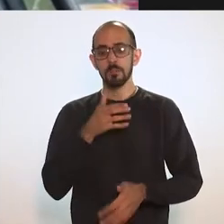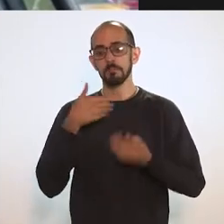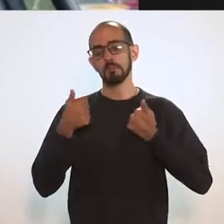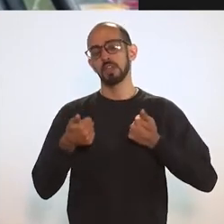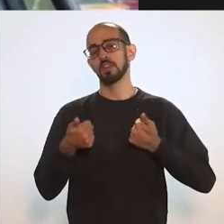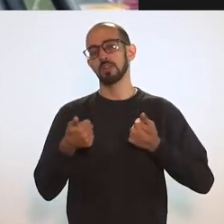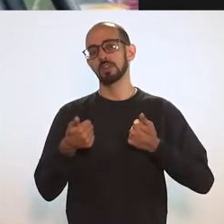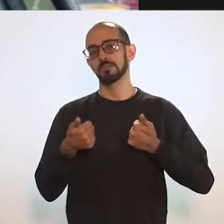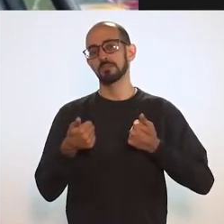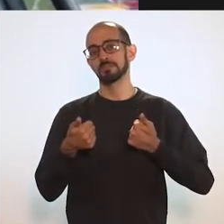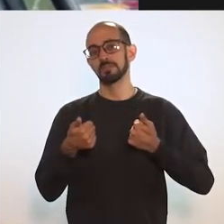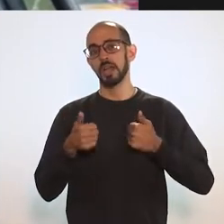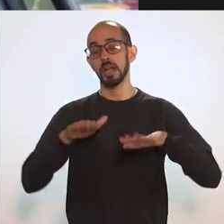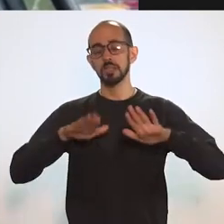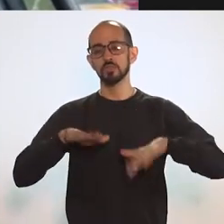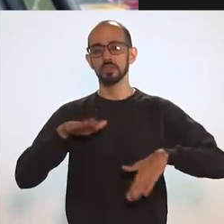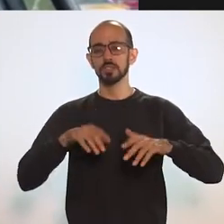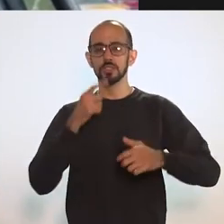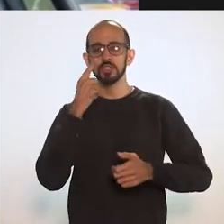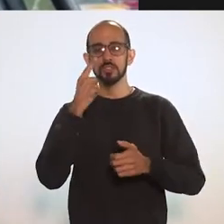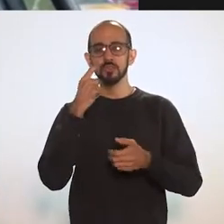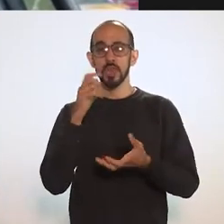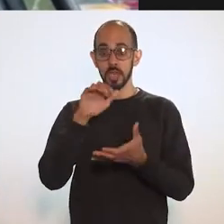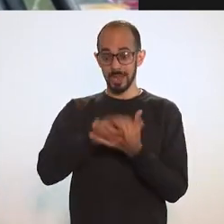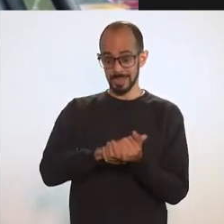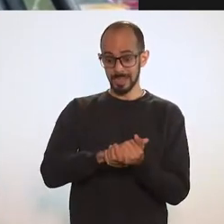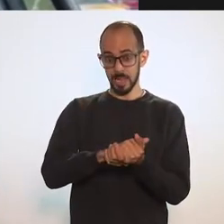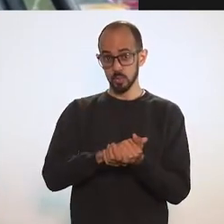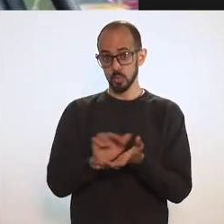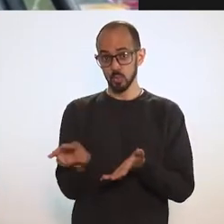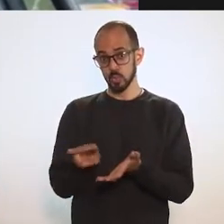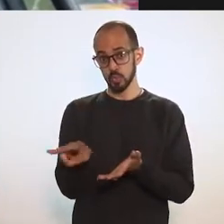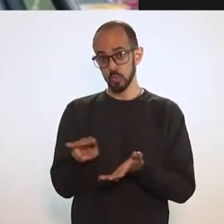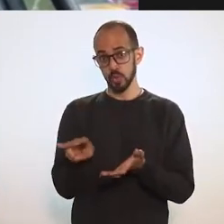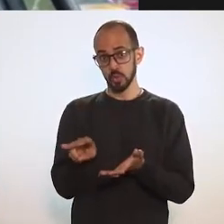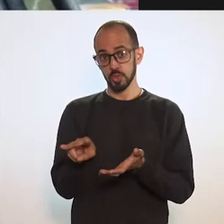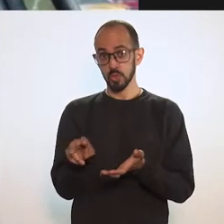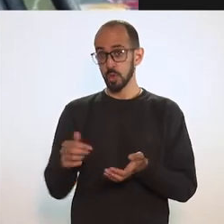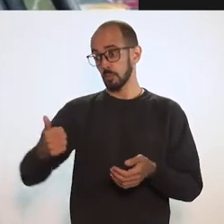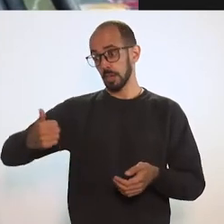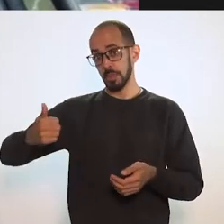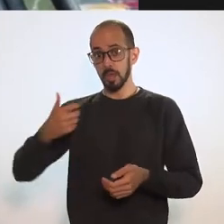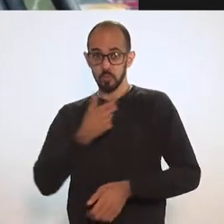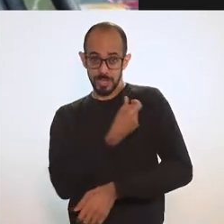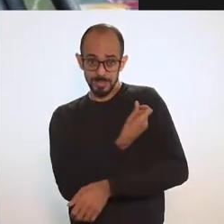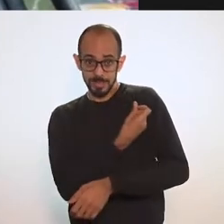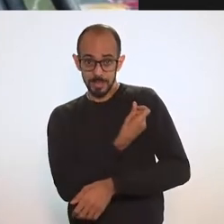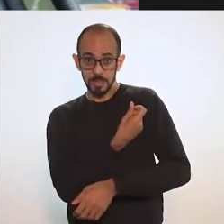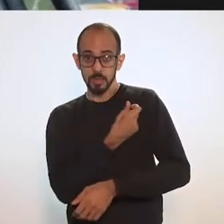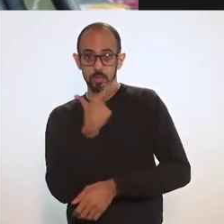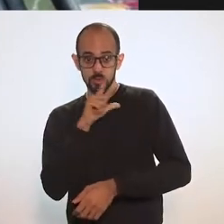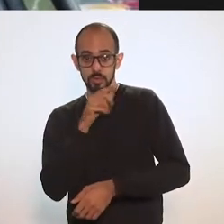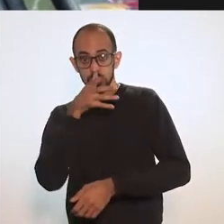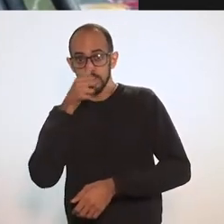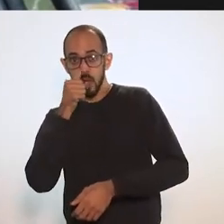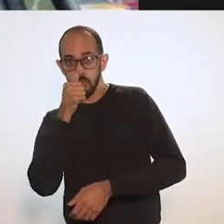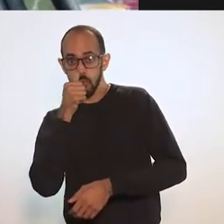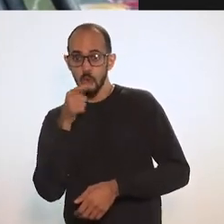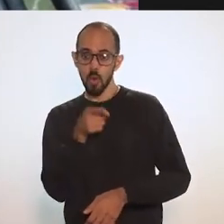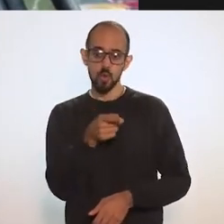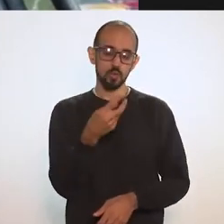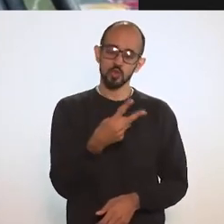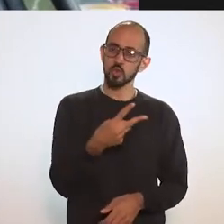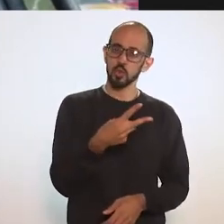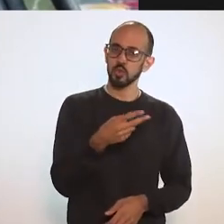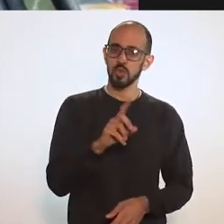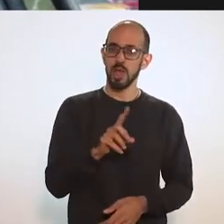pôde vacinar e o outro não. Enfim, e o que não vacinou teve uma doença mais grave. A gente fica muito triste de estar vendo isso, mas